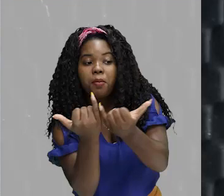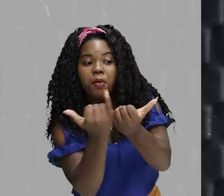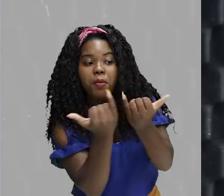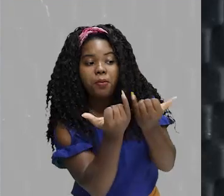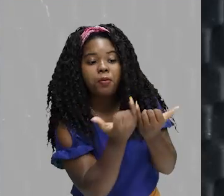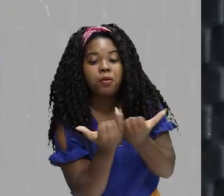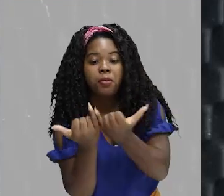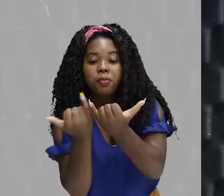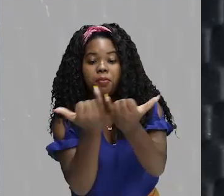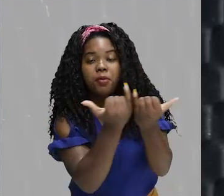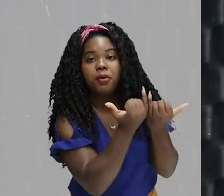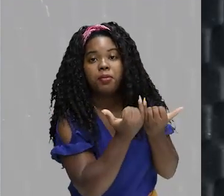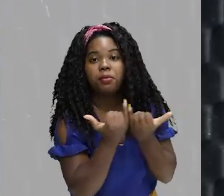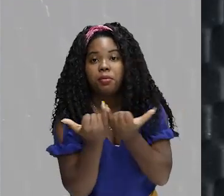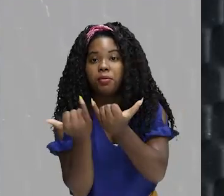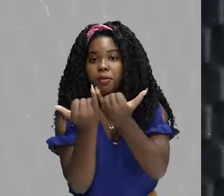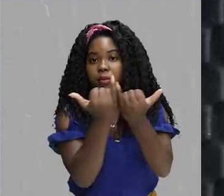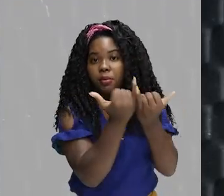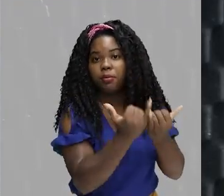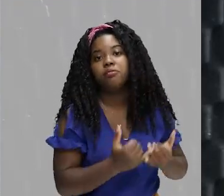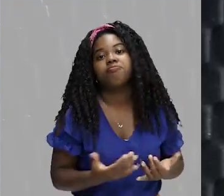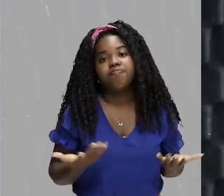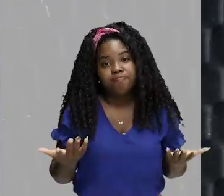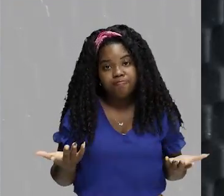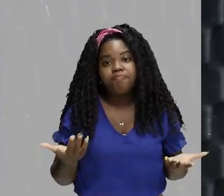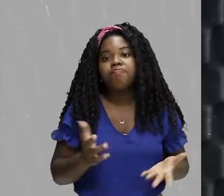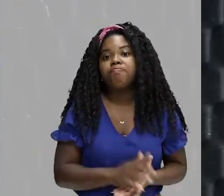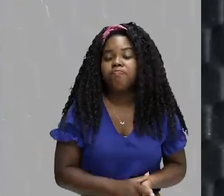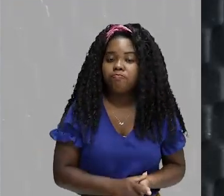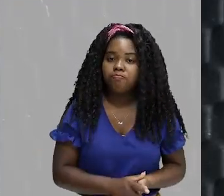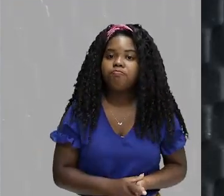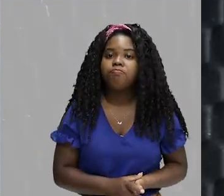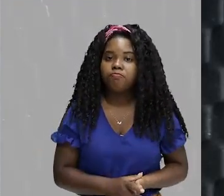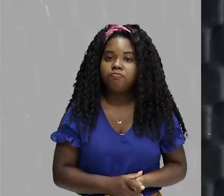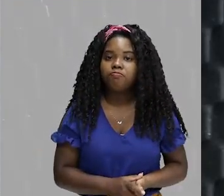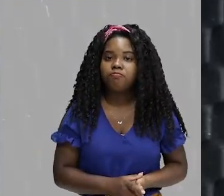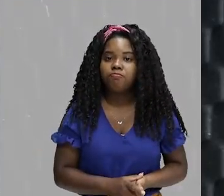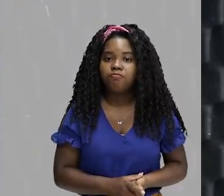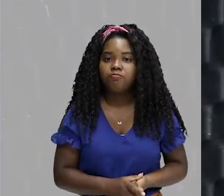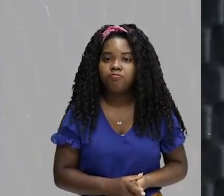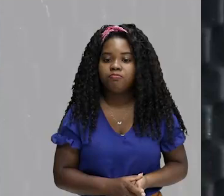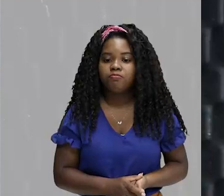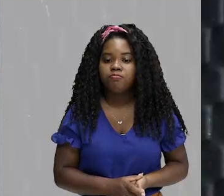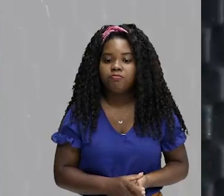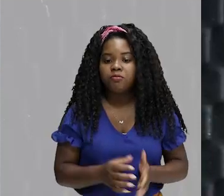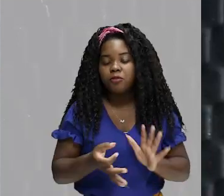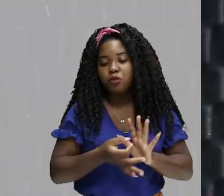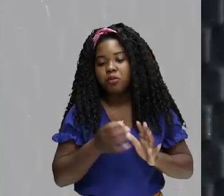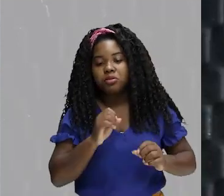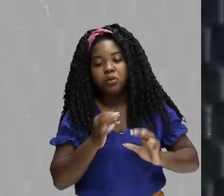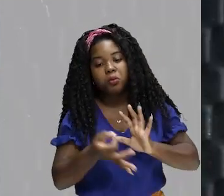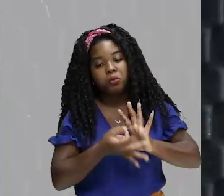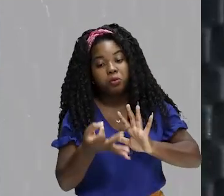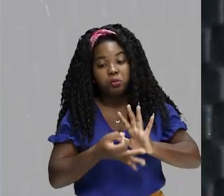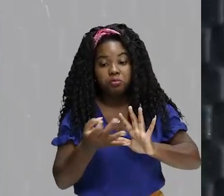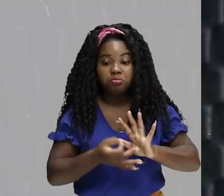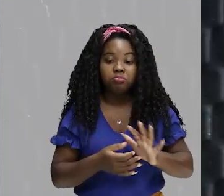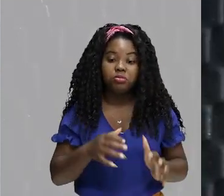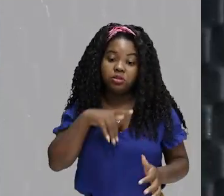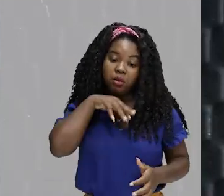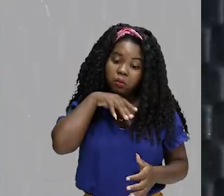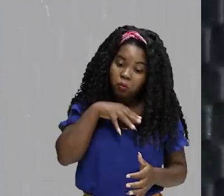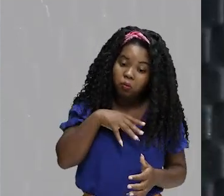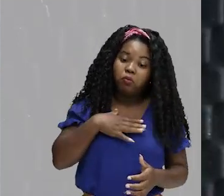direito e você já está falando mal da pessoa ali, né? Ou fazendo um comentário esdrúxulo, algo que não seja agradável, que a